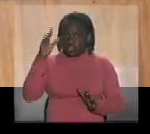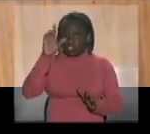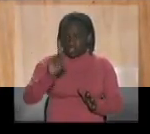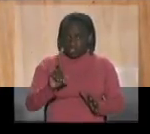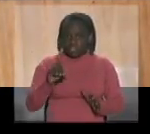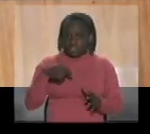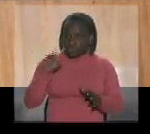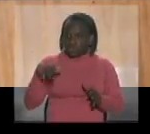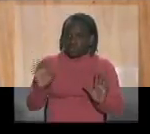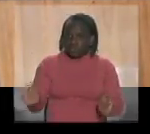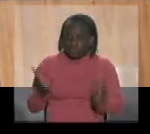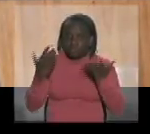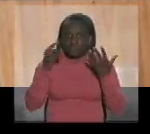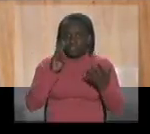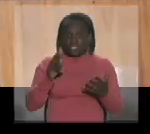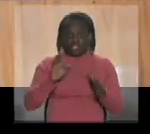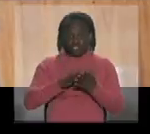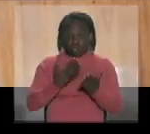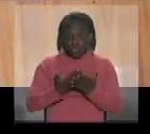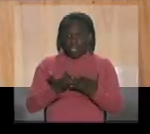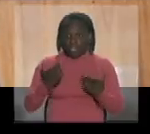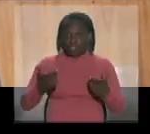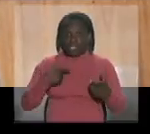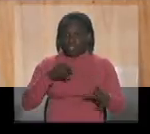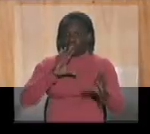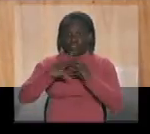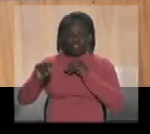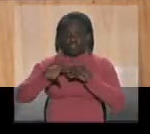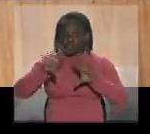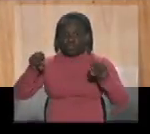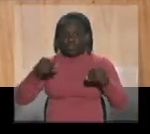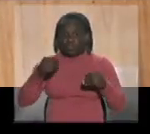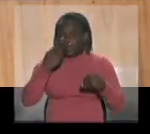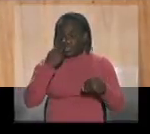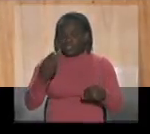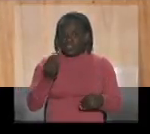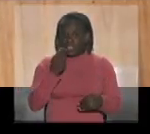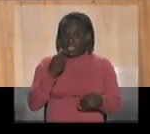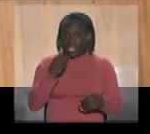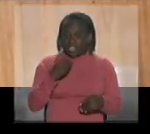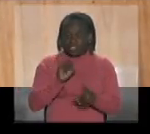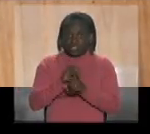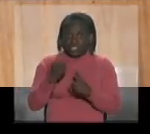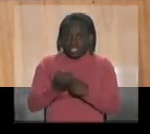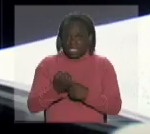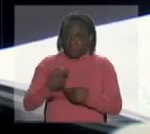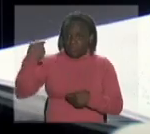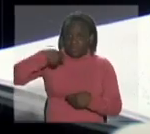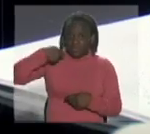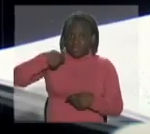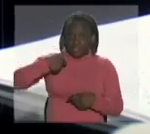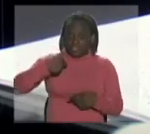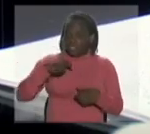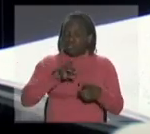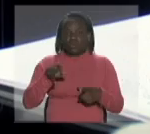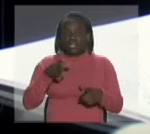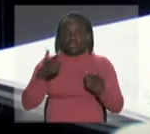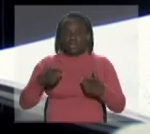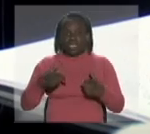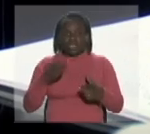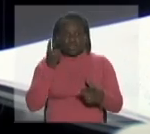fomentou esse olhar. Então a escola era o lugar que eu escapava de toda a vulnerabilidade social que estava me imposta. Não era um lugar de eu